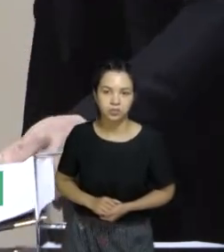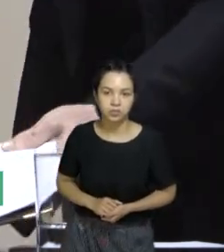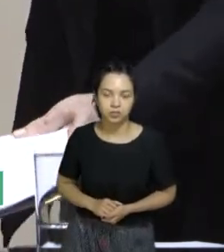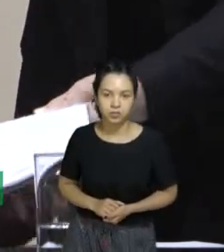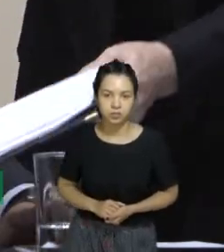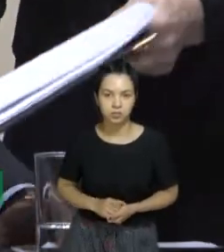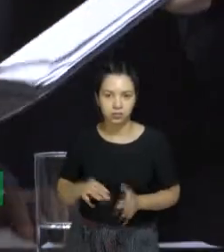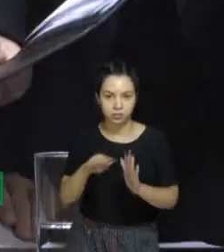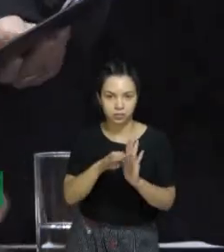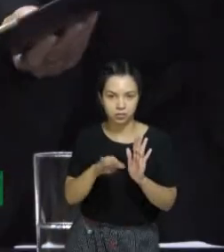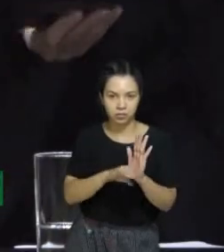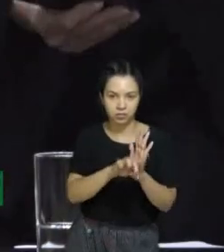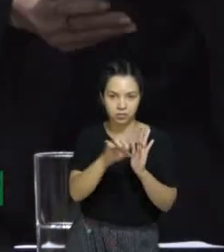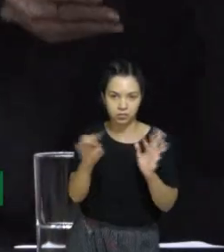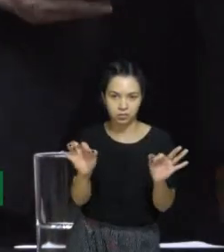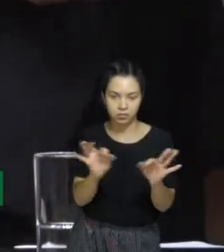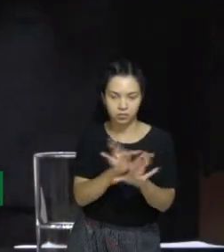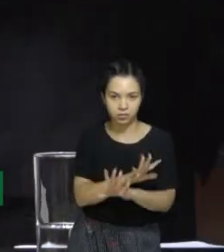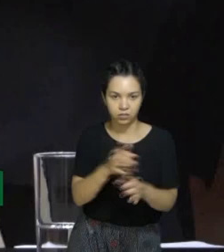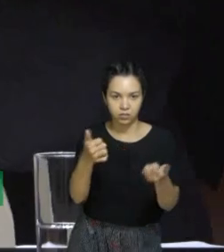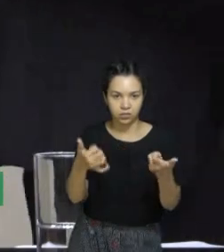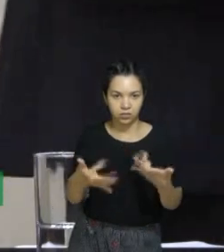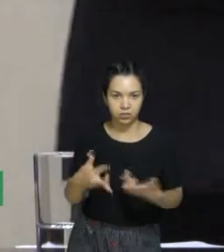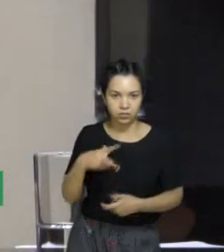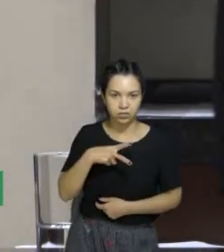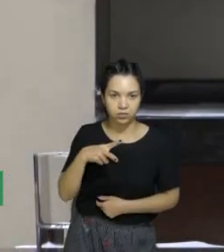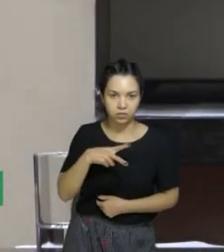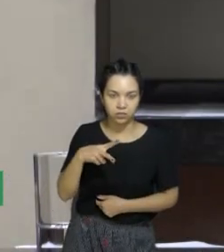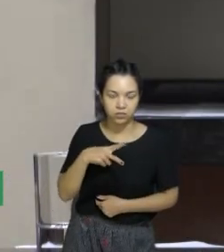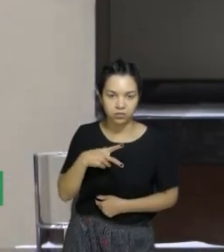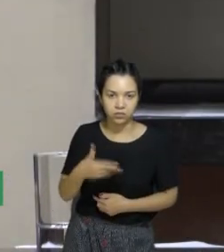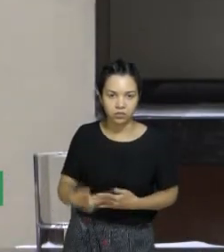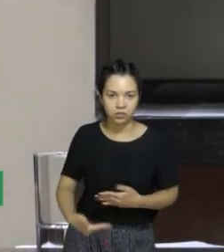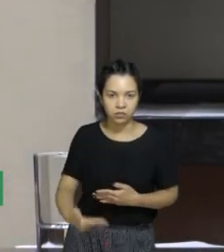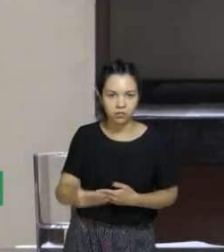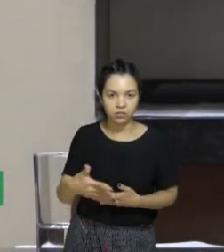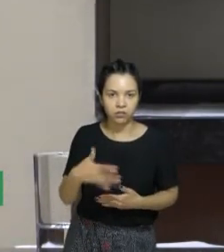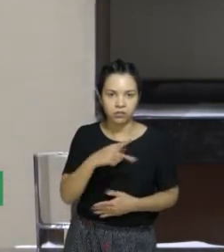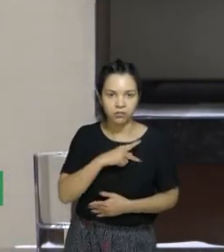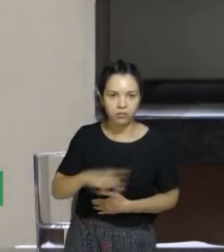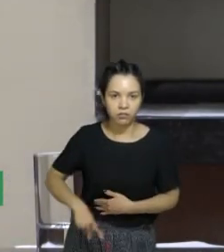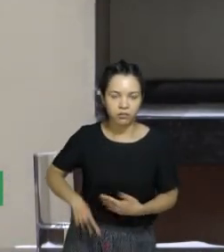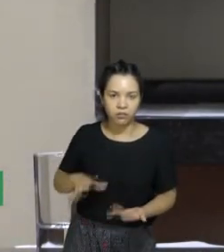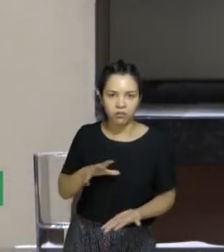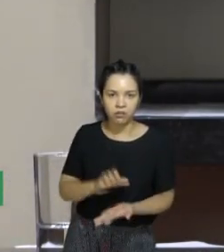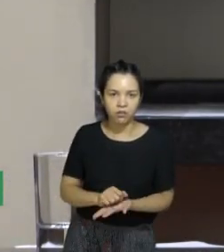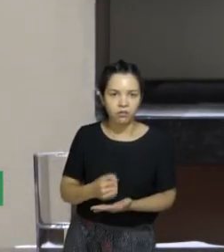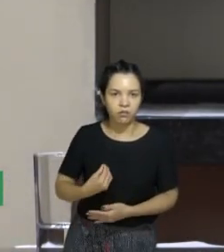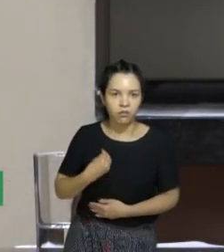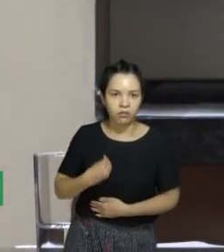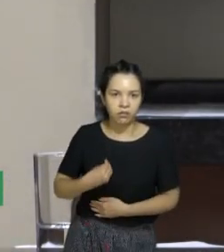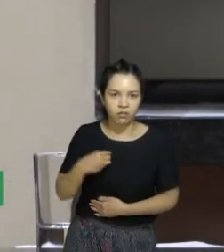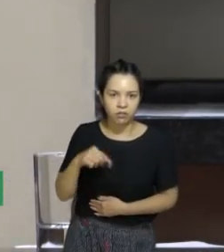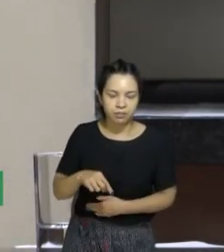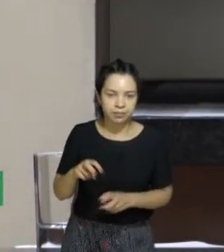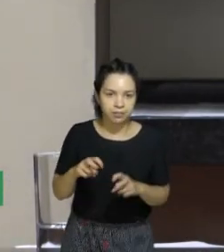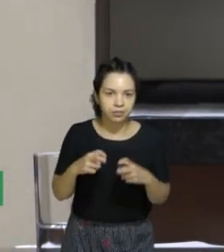Fim da ordem do dia, passamos às explicações pessoais. Antes, esta presidência registra com alegria a presença aqui no